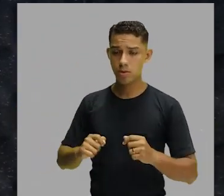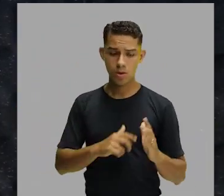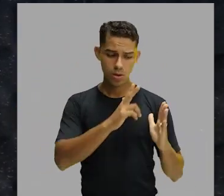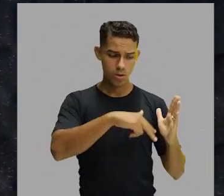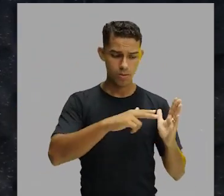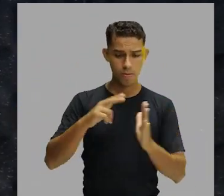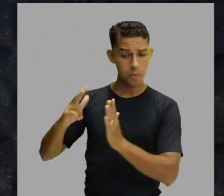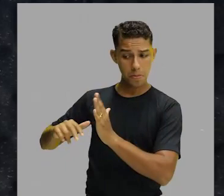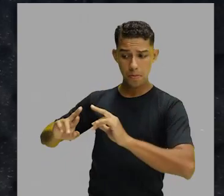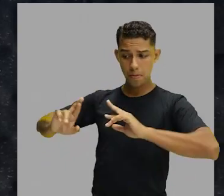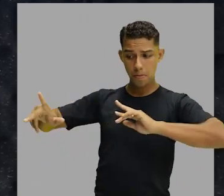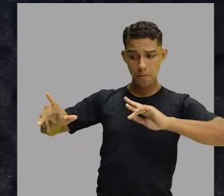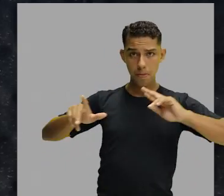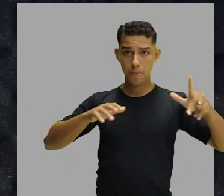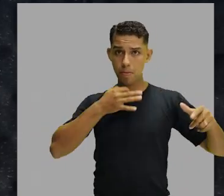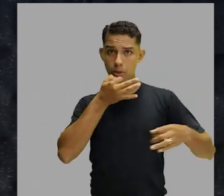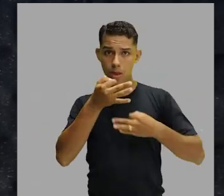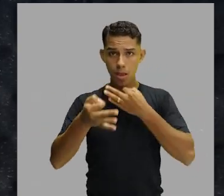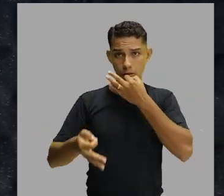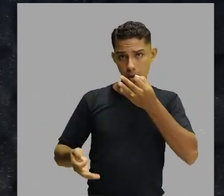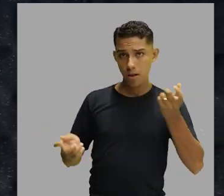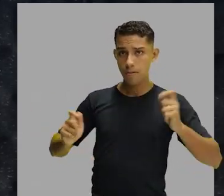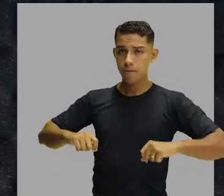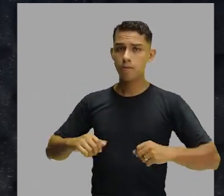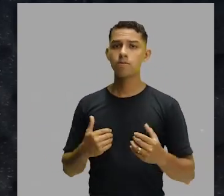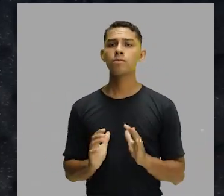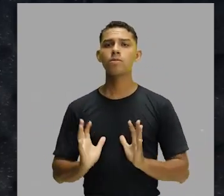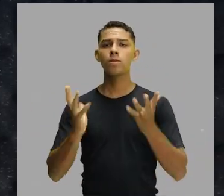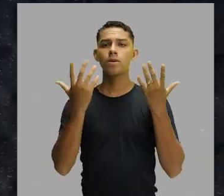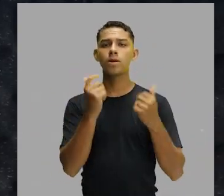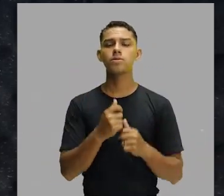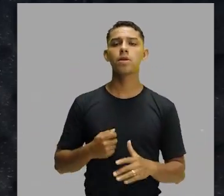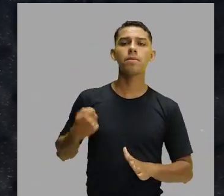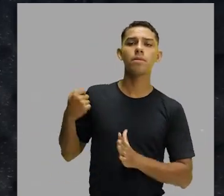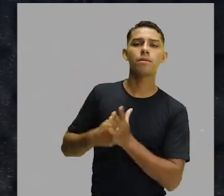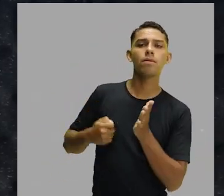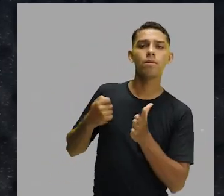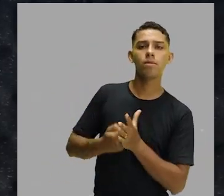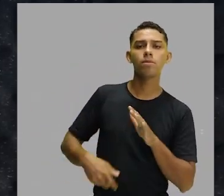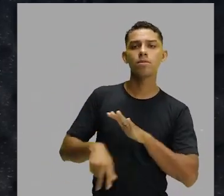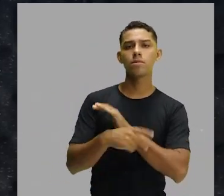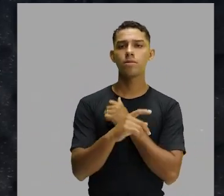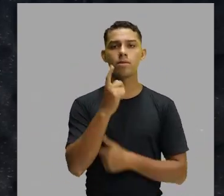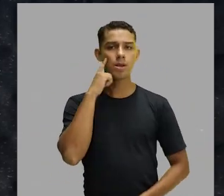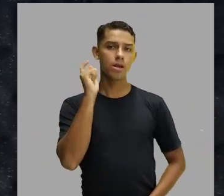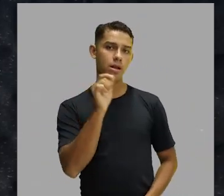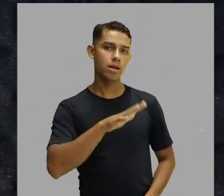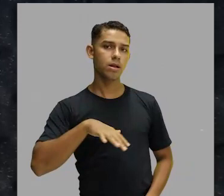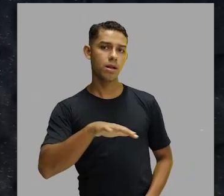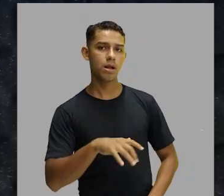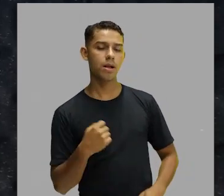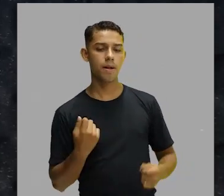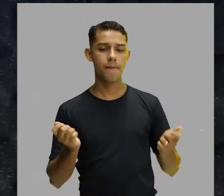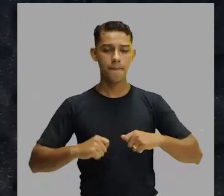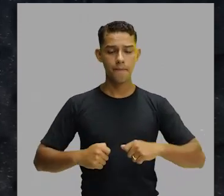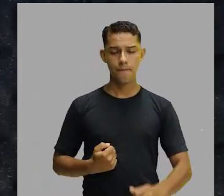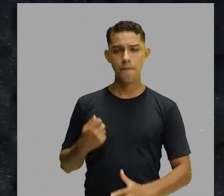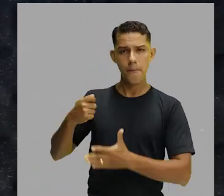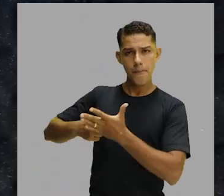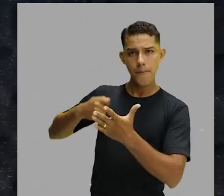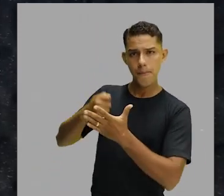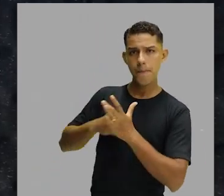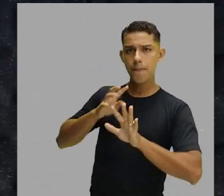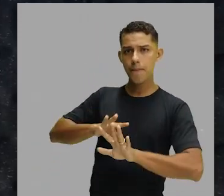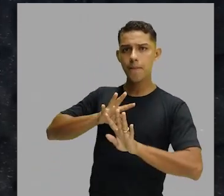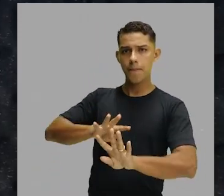gente, que nessa época aconteceu a reforma, tá? Vai acontecer aqui a reforma protestante,